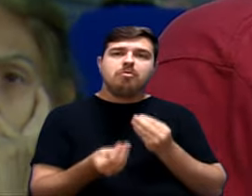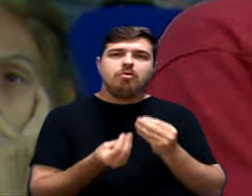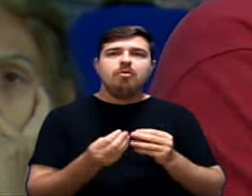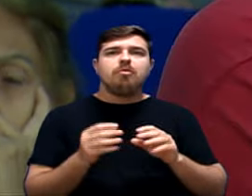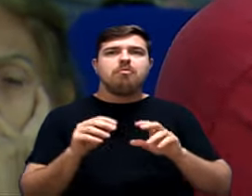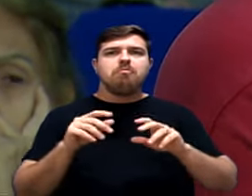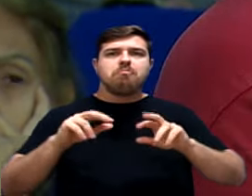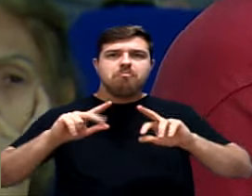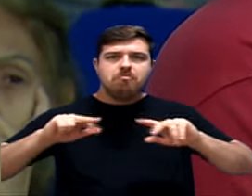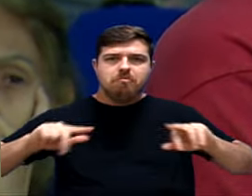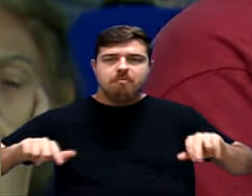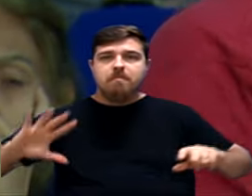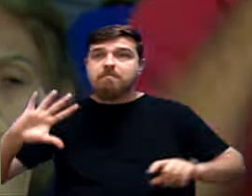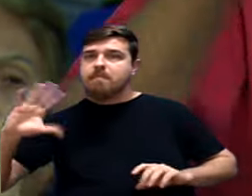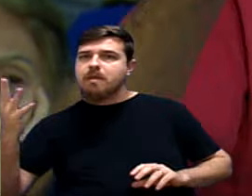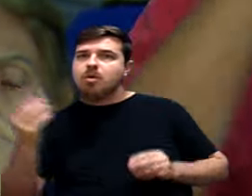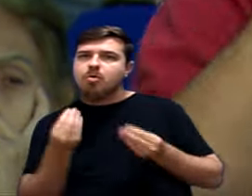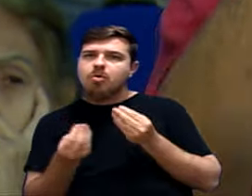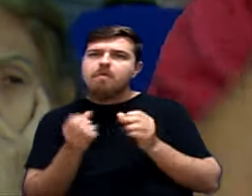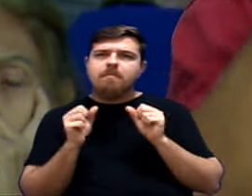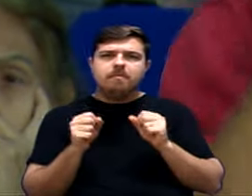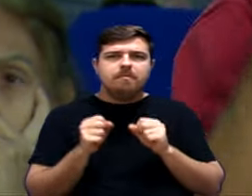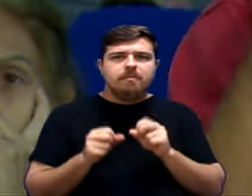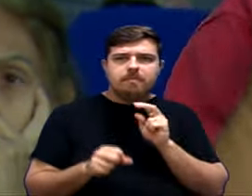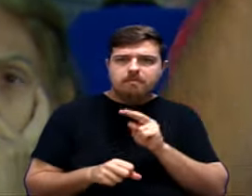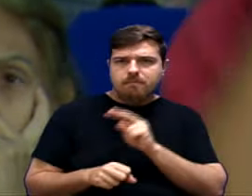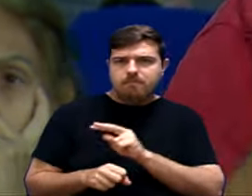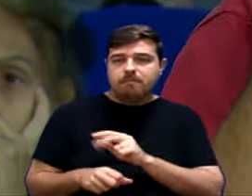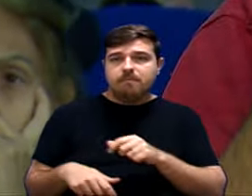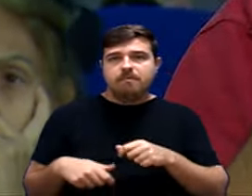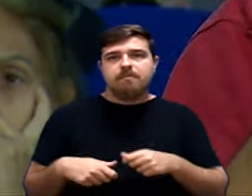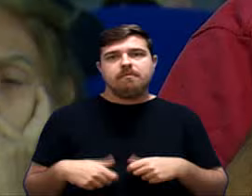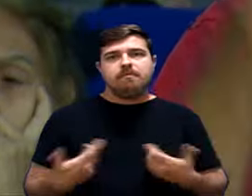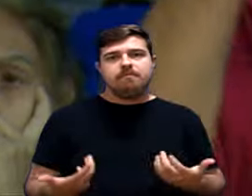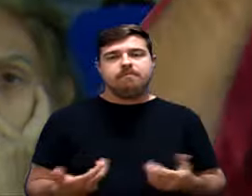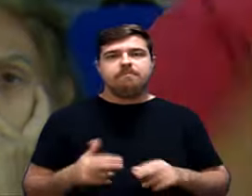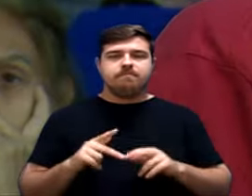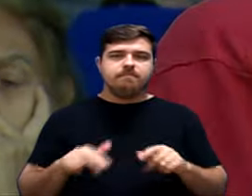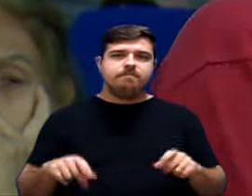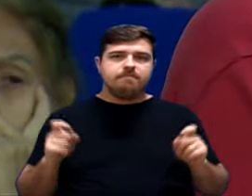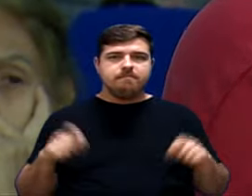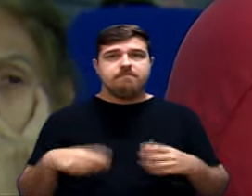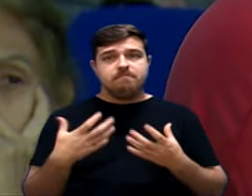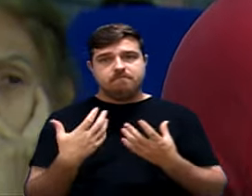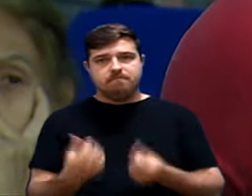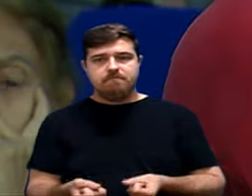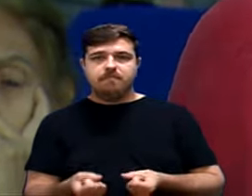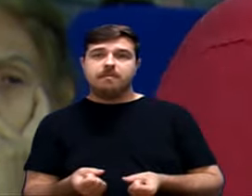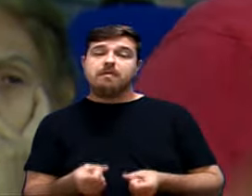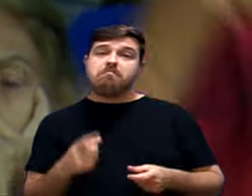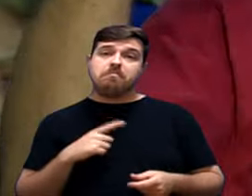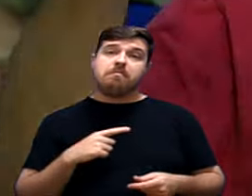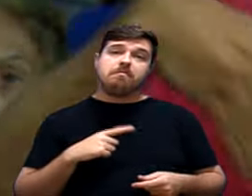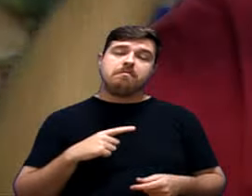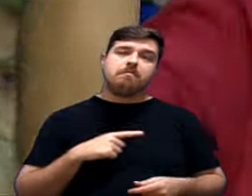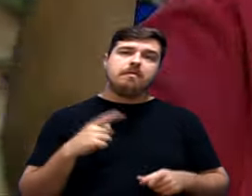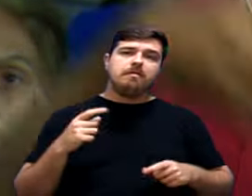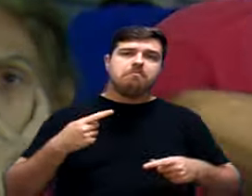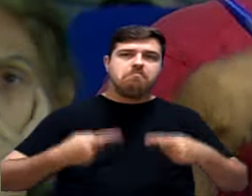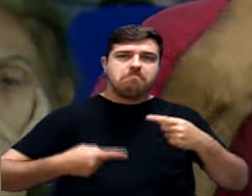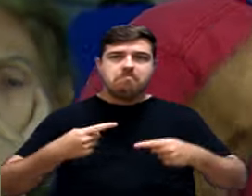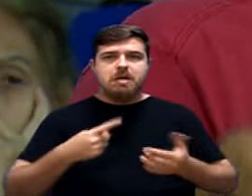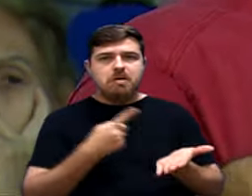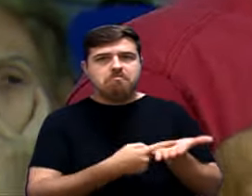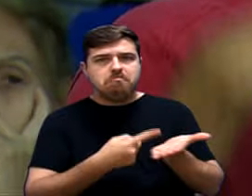Sorocaba e aí qualquer Cidadão pode entrar tem umas propagandas a gente tem que aceitar as pessoas para entrar mas lá é um espaço que a gente pode conversar e organizar